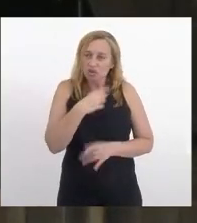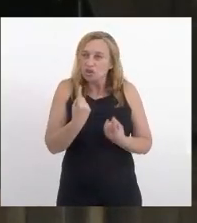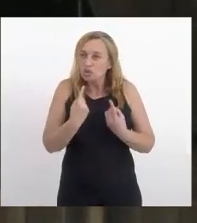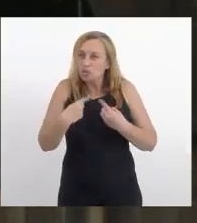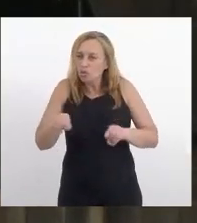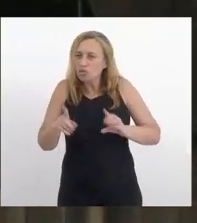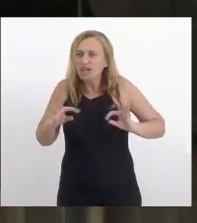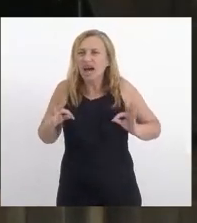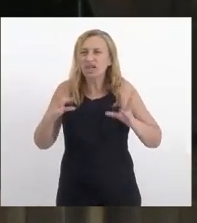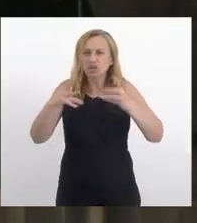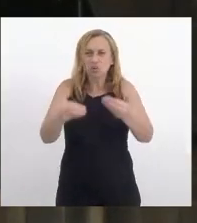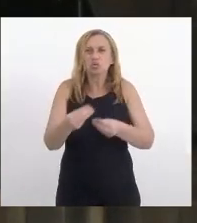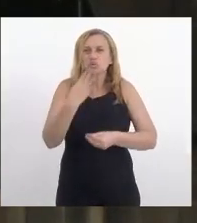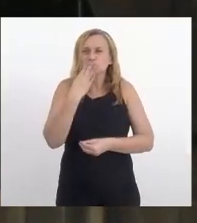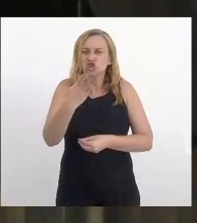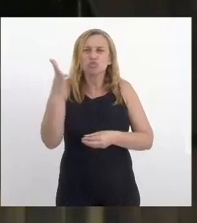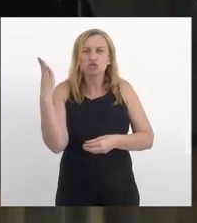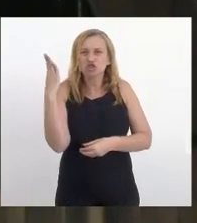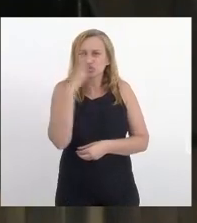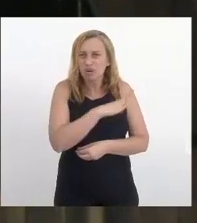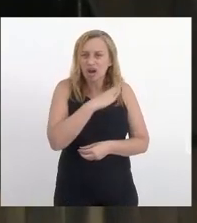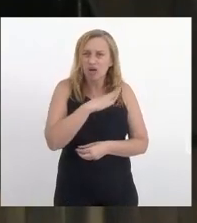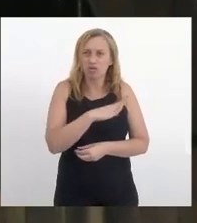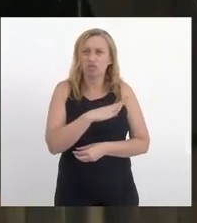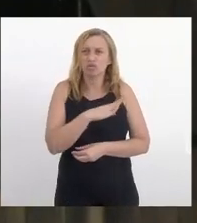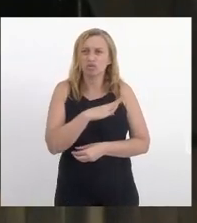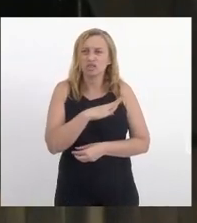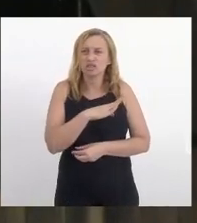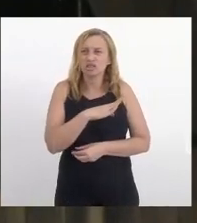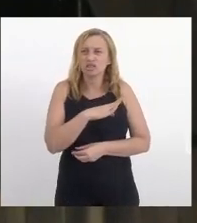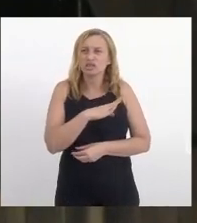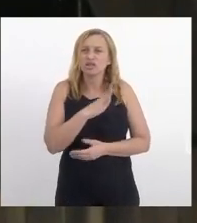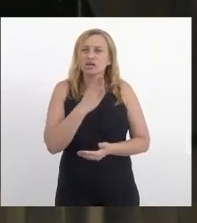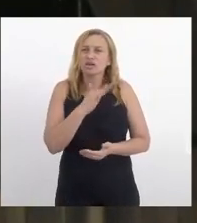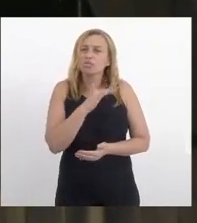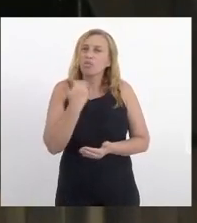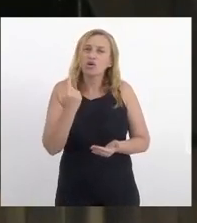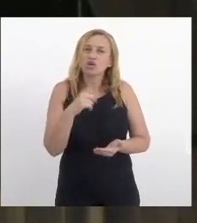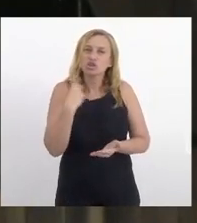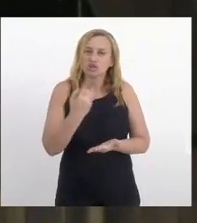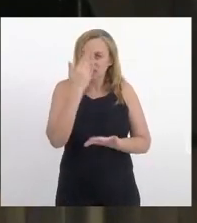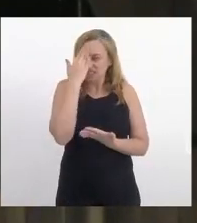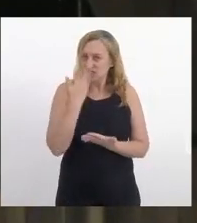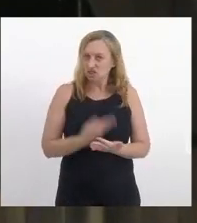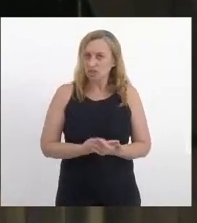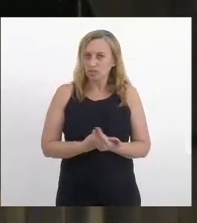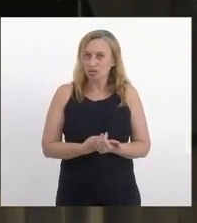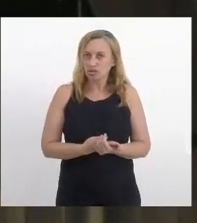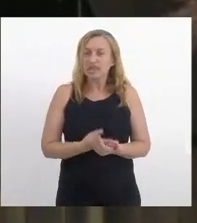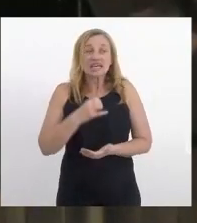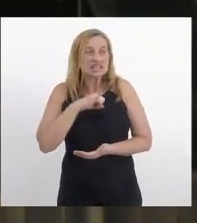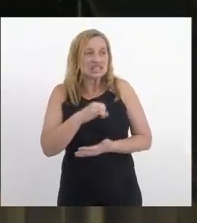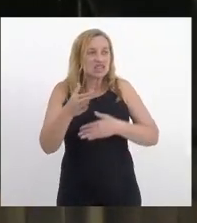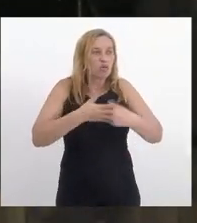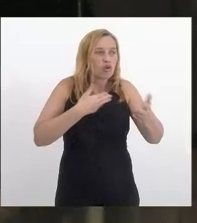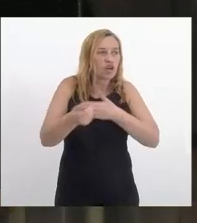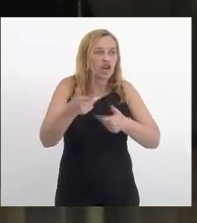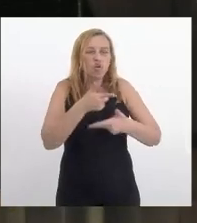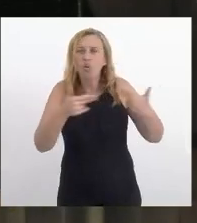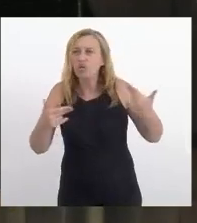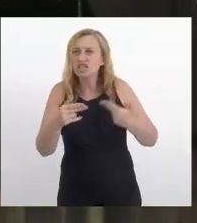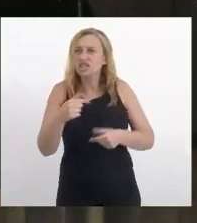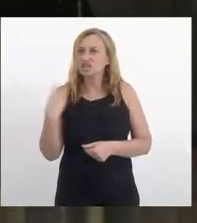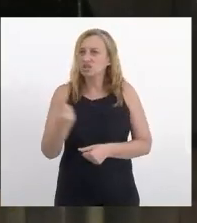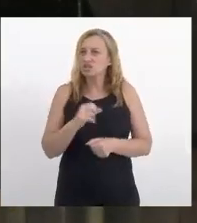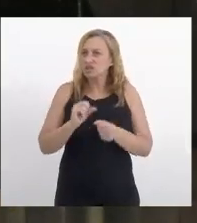a todo tipo de maldade e intolerância, morre o que acreditamos. Se qualquer coisa que